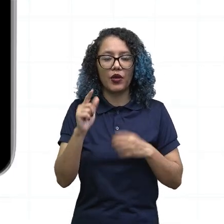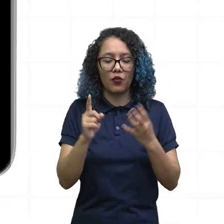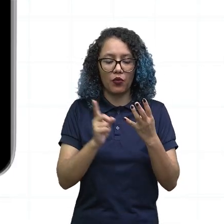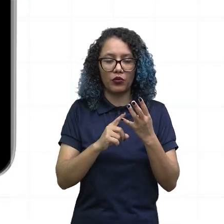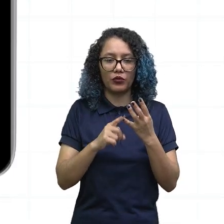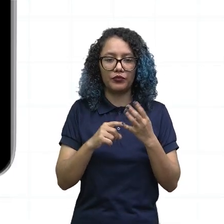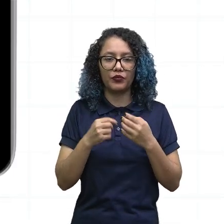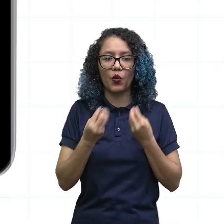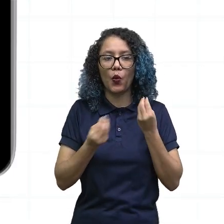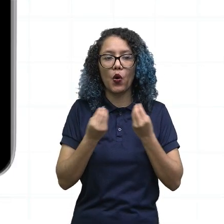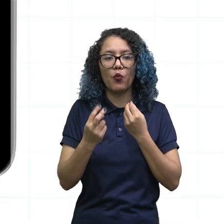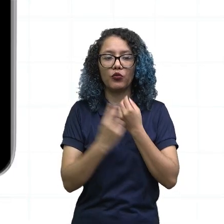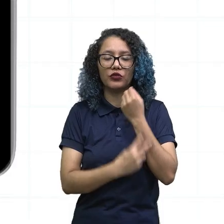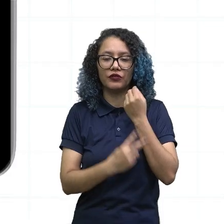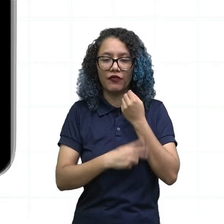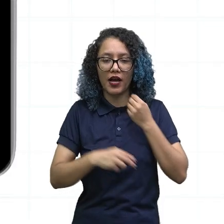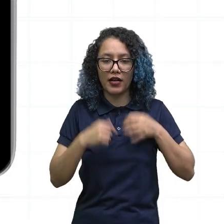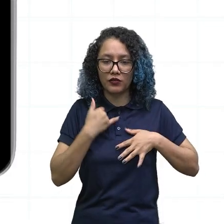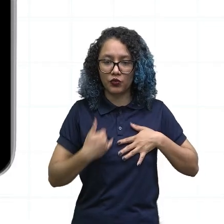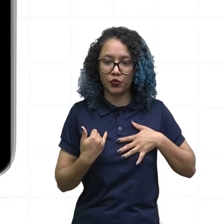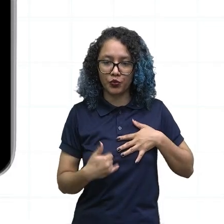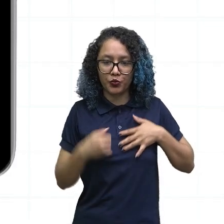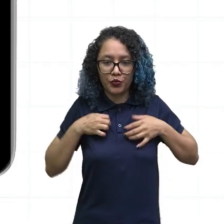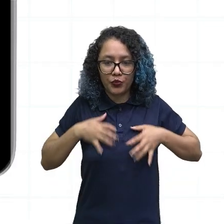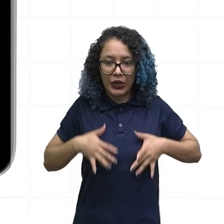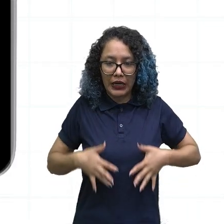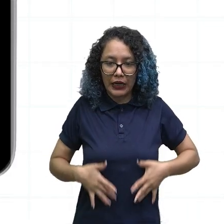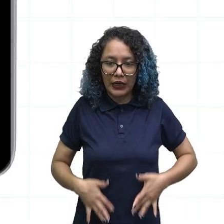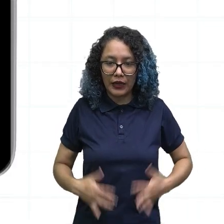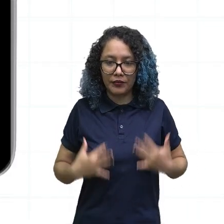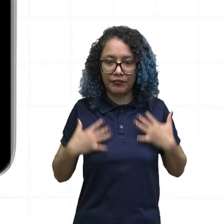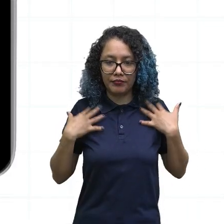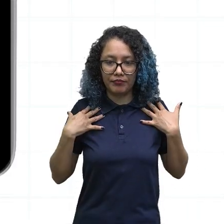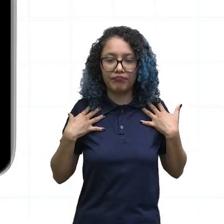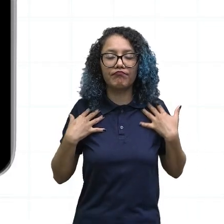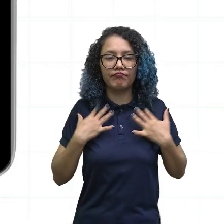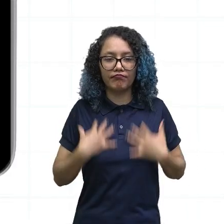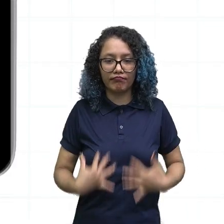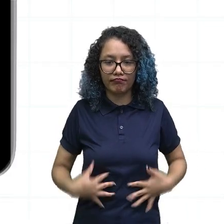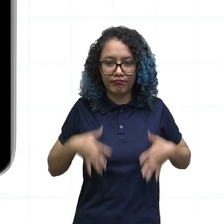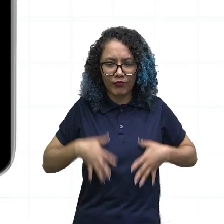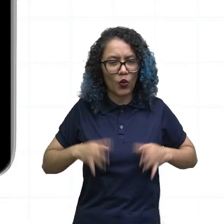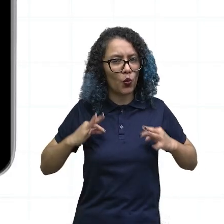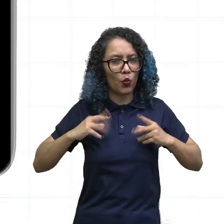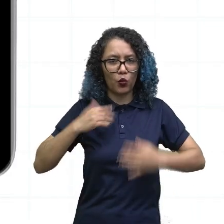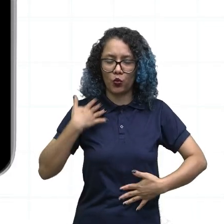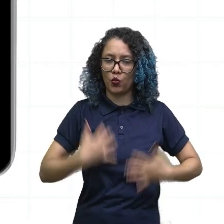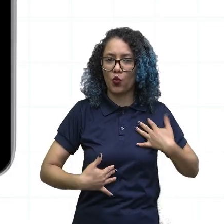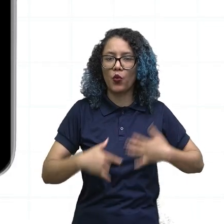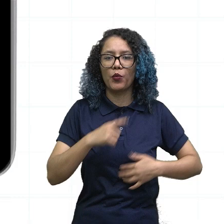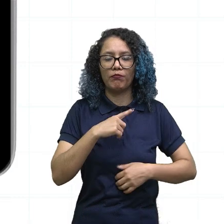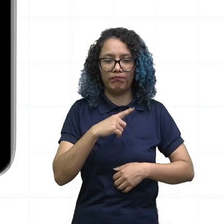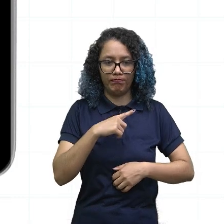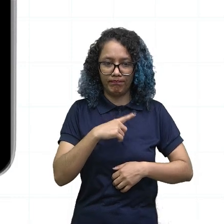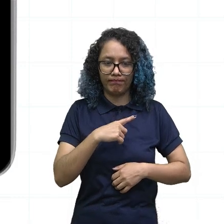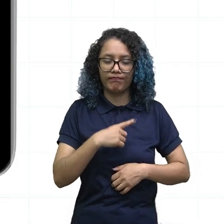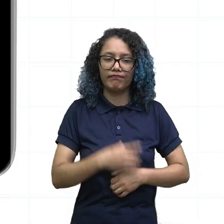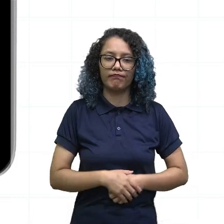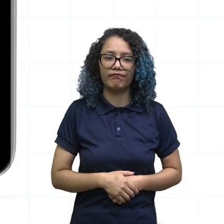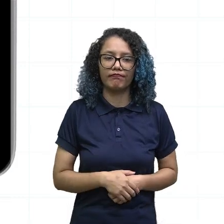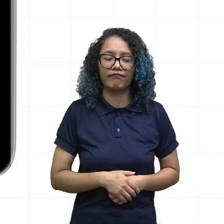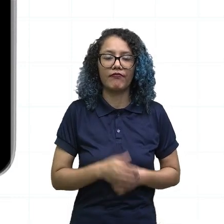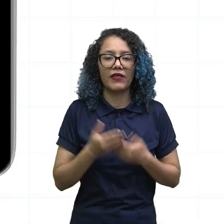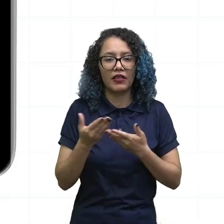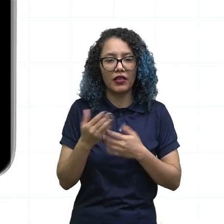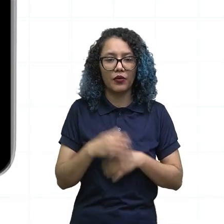observa a distribuição dos vasos linfáticos, né? Então, observe que ele está presente em todo o nosso corpo. E aí, essas